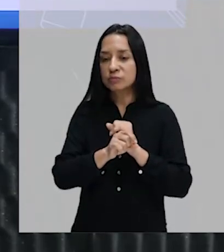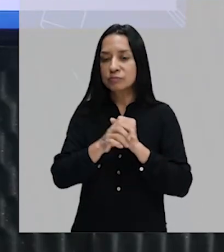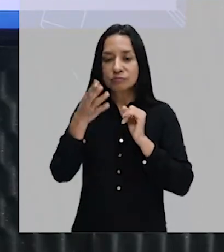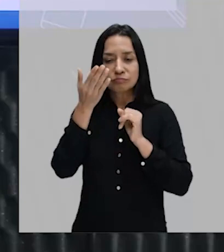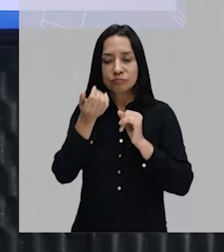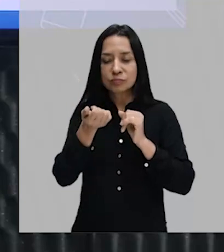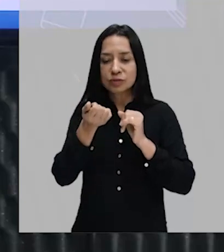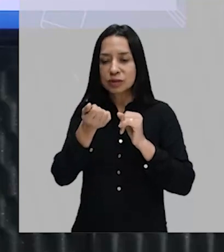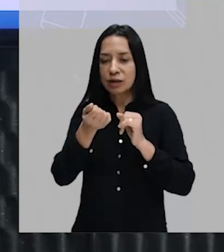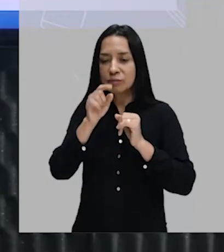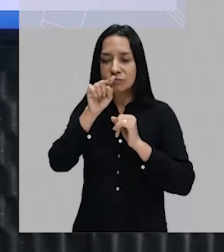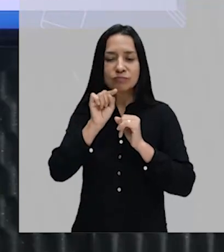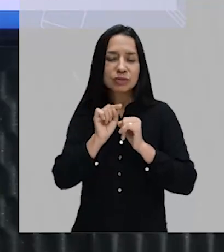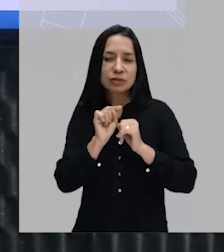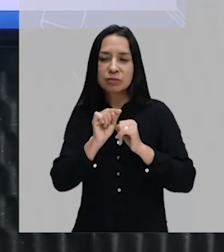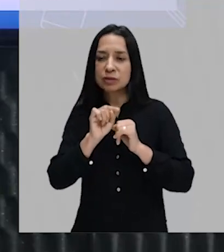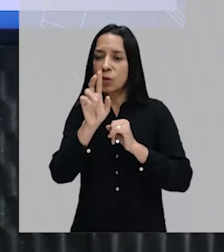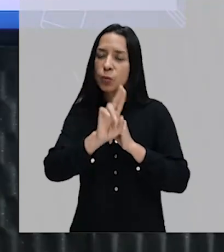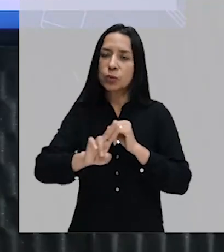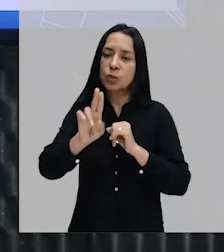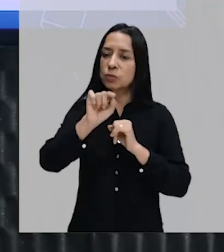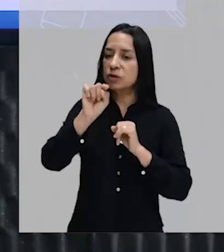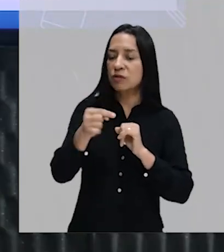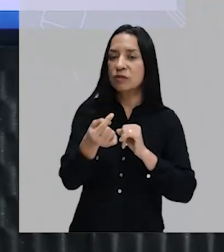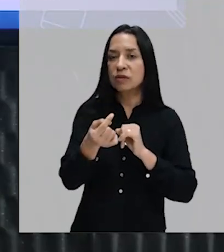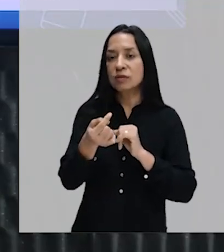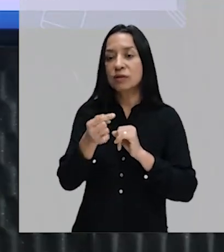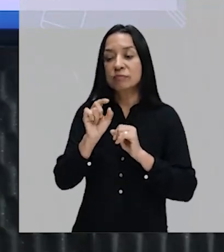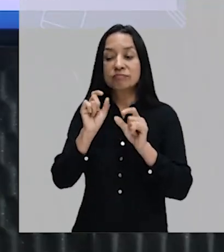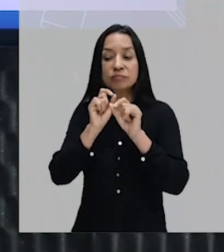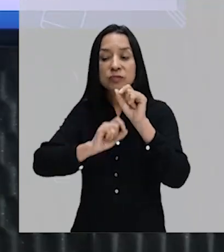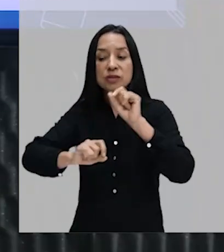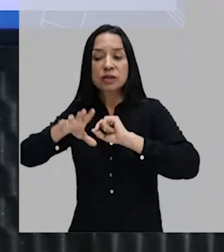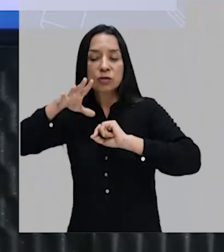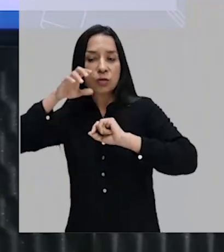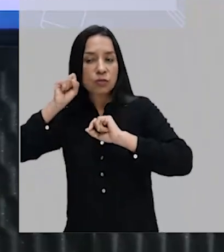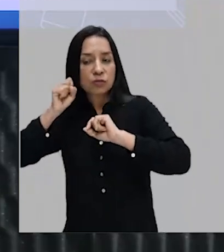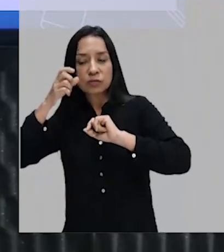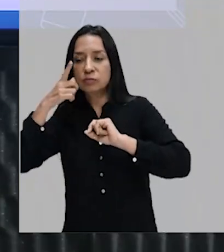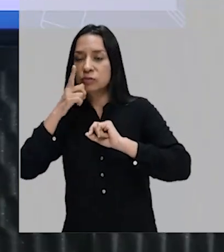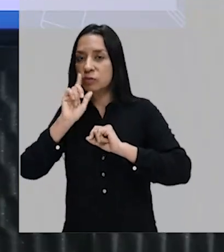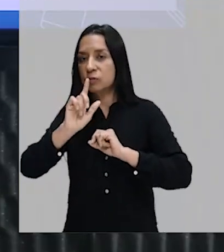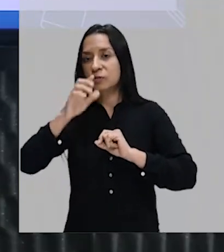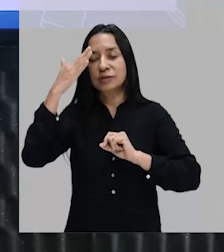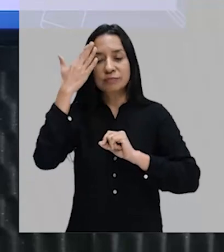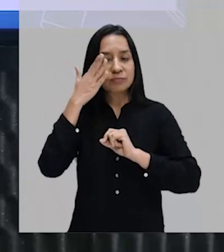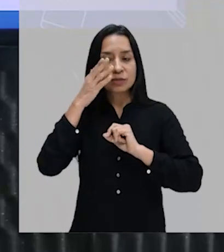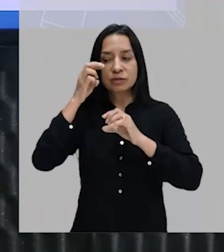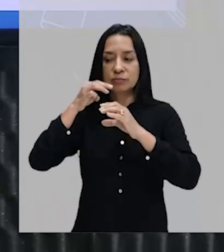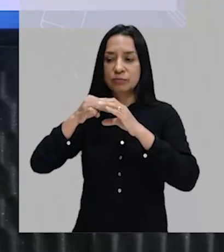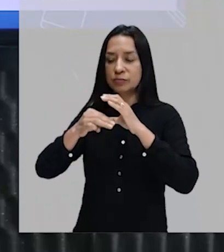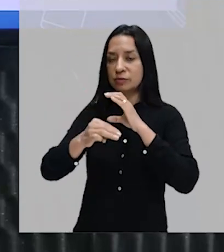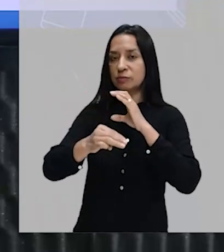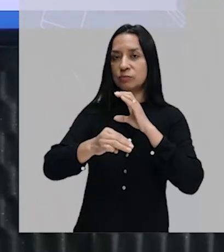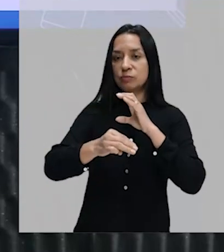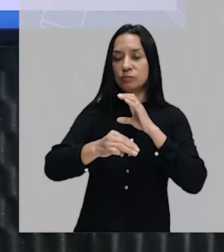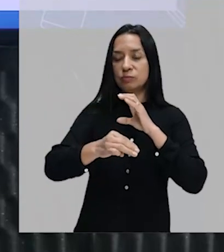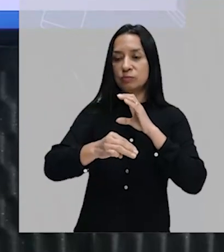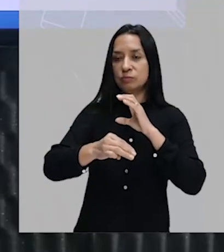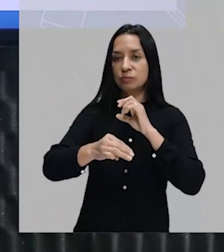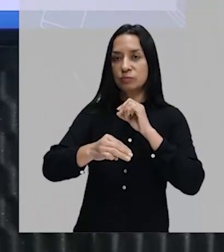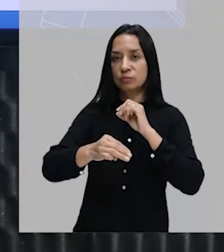interrogação, atropela a exclamação. Quem está lhe ouvindo não consegue compreender a tua mensagem,